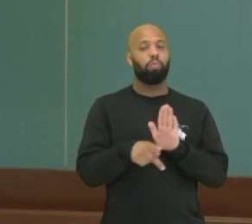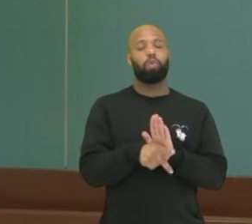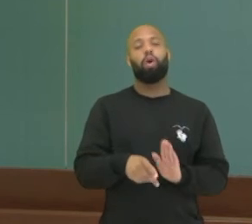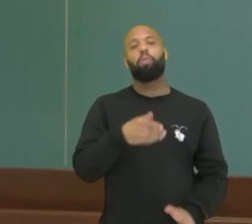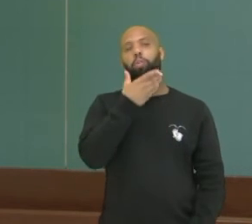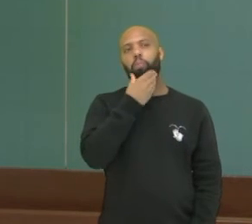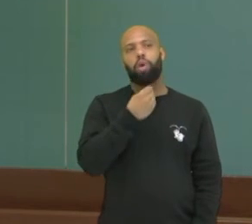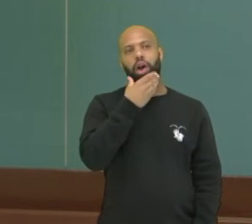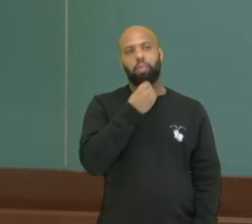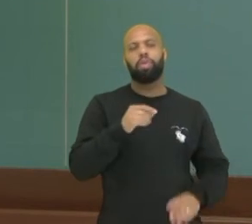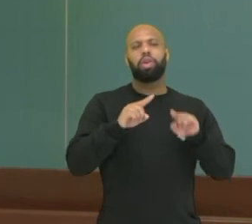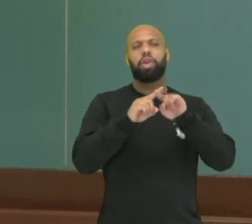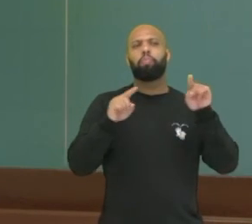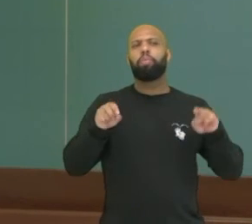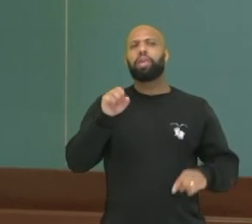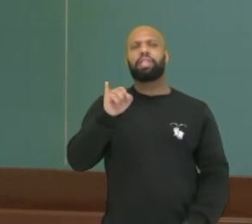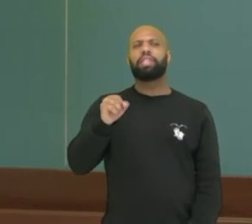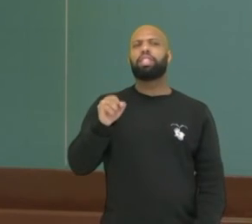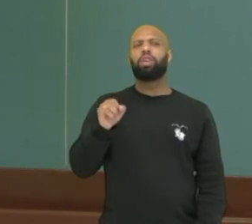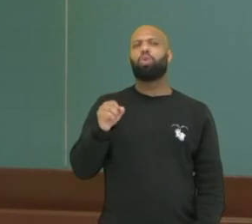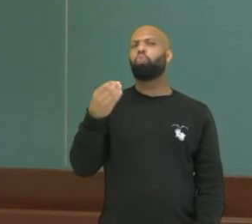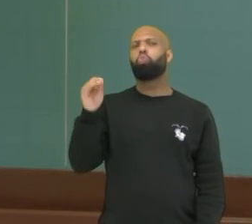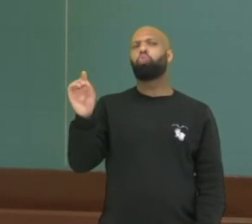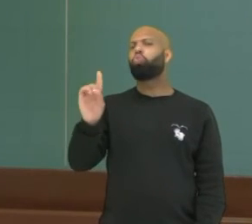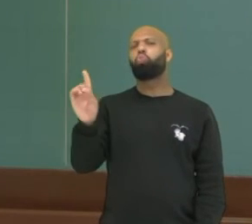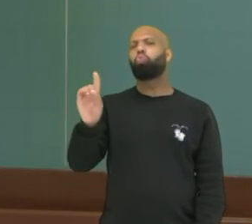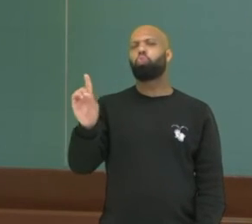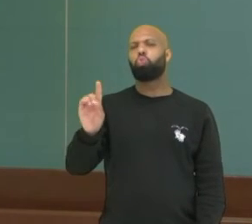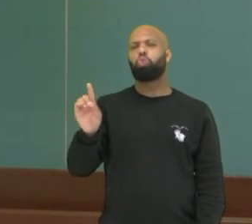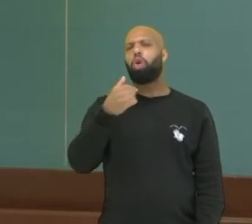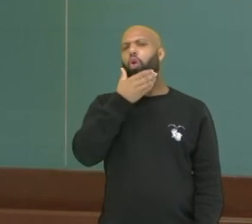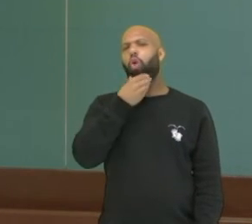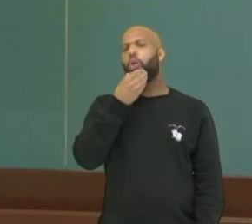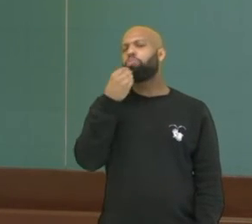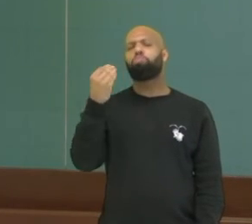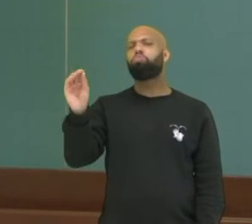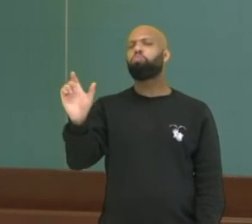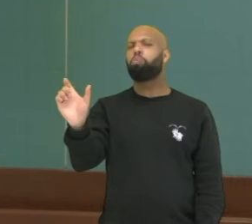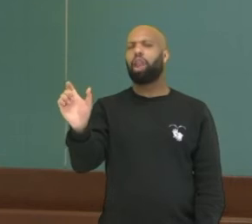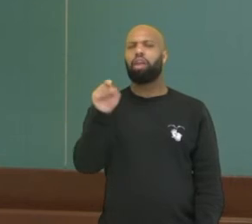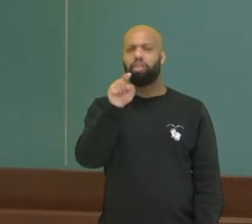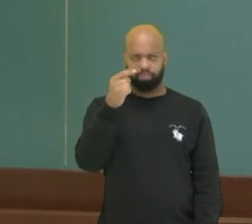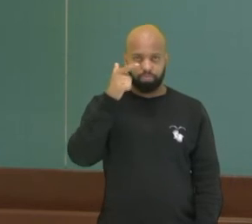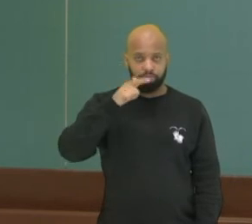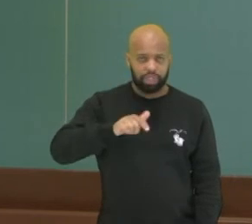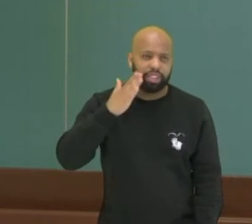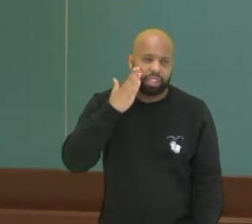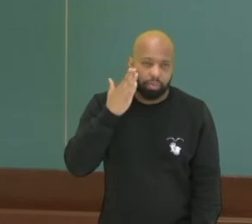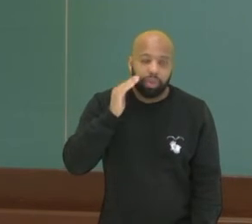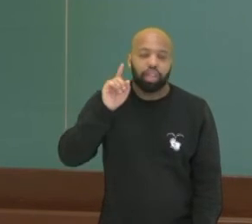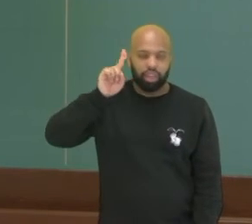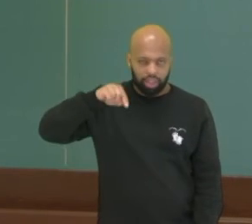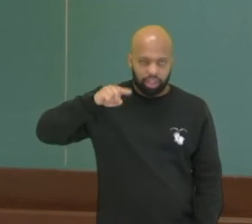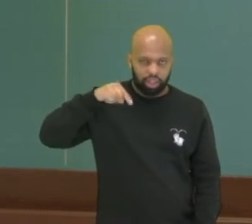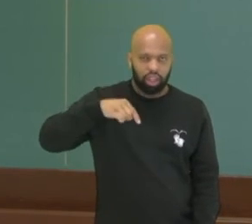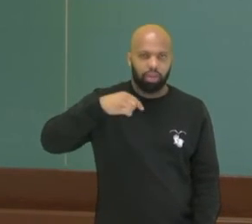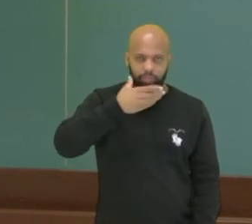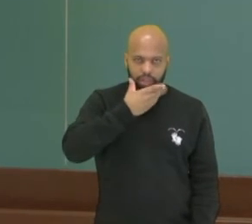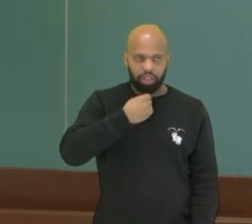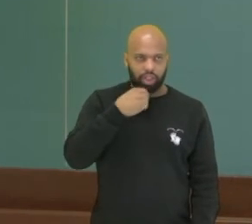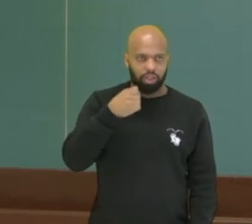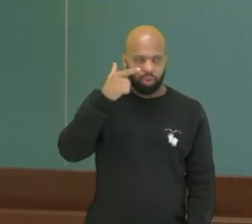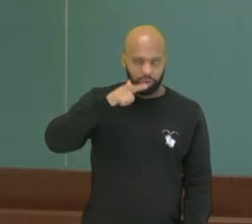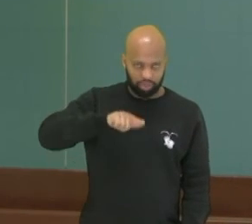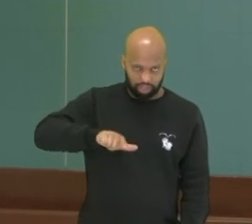para vocês nesta imagem a palavra masculino, vocês conseguiriam dizer que